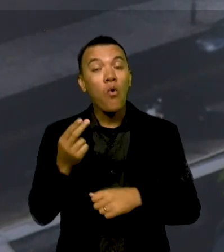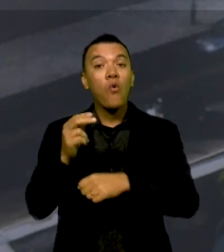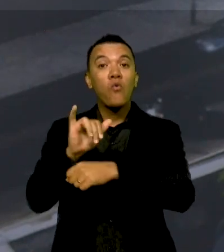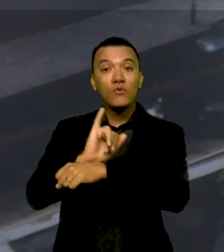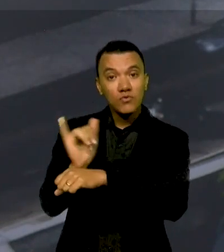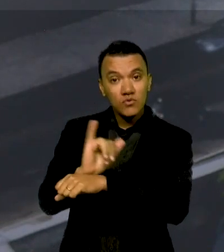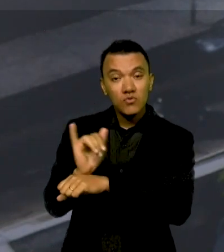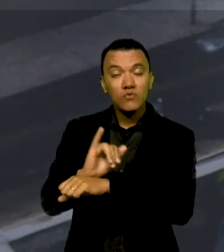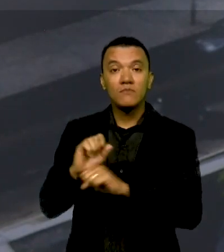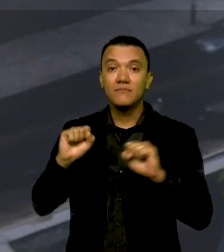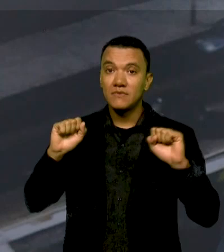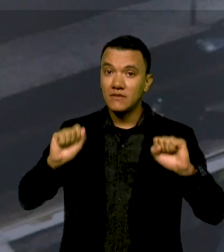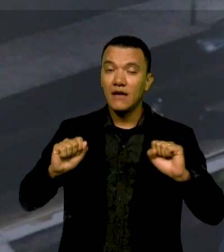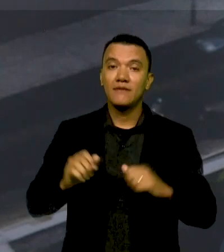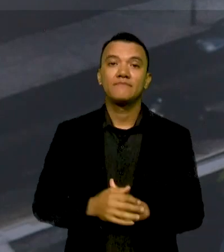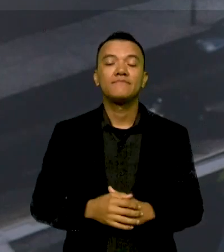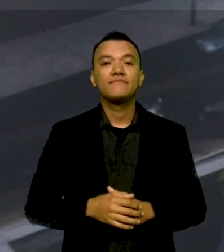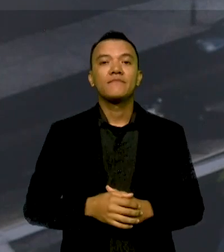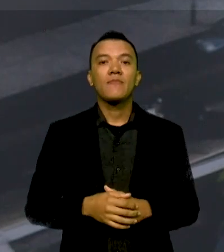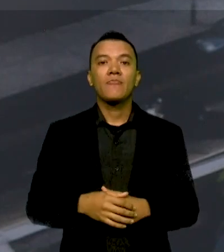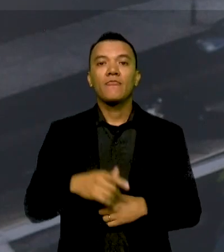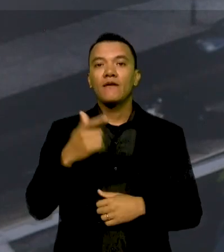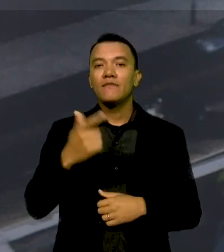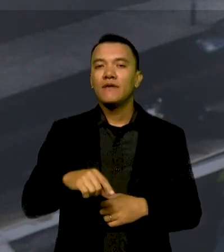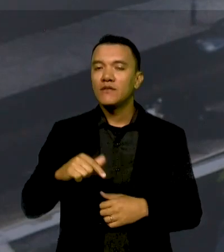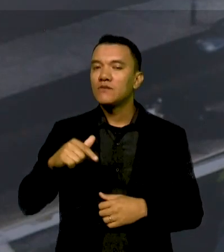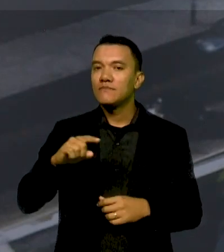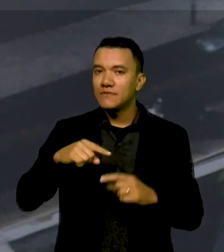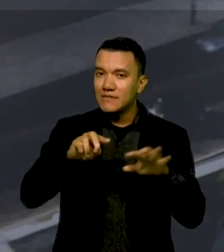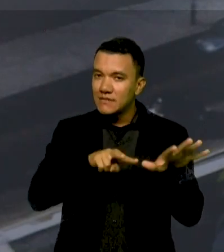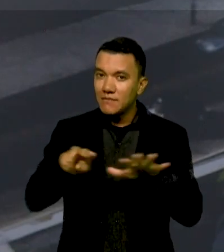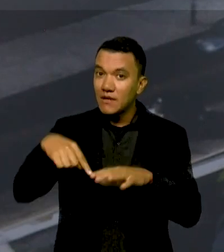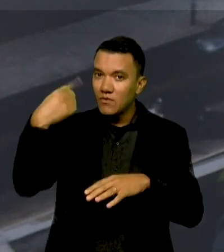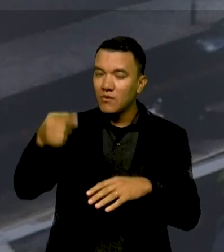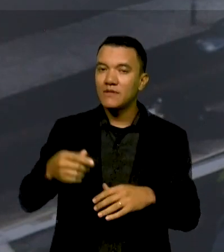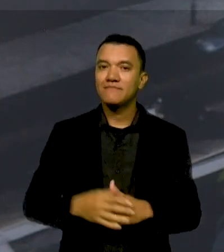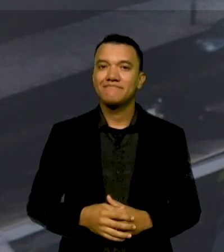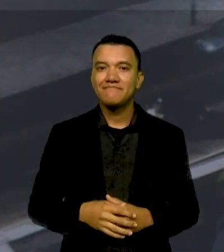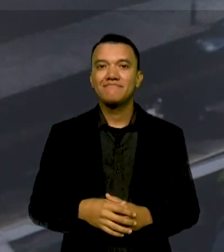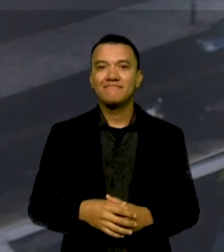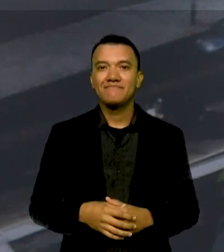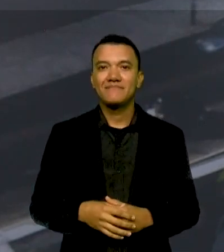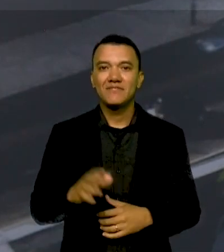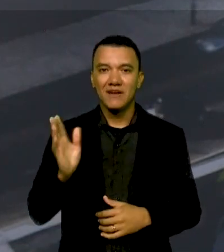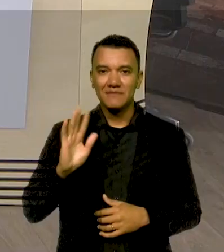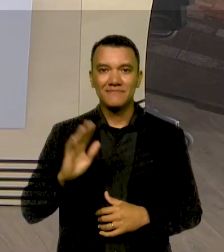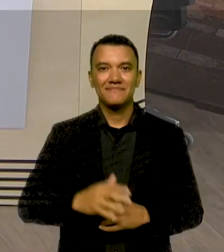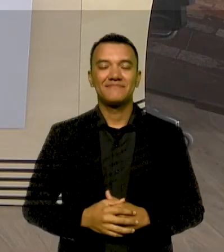Maranhão. Nós voltamos com uma nova discussão no Contraplano da semana que vem. Até lá. Paz e bem.